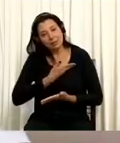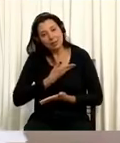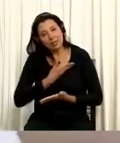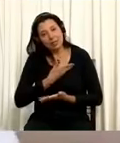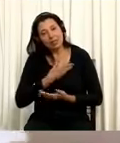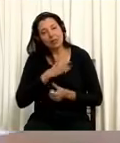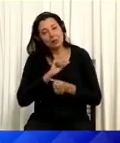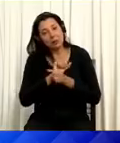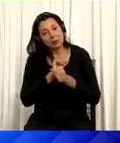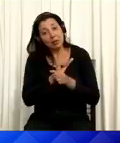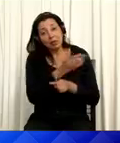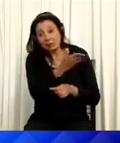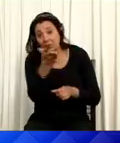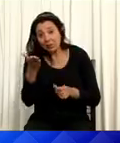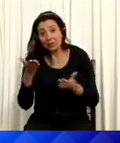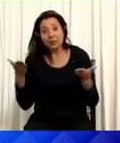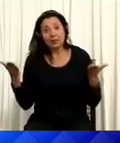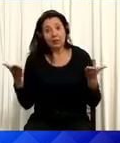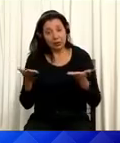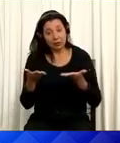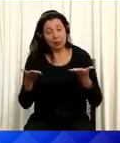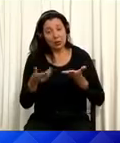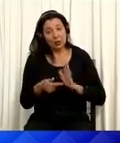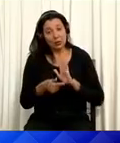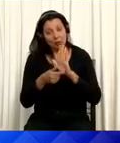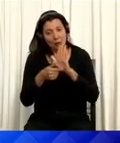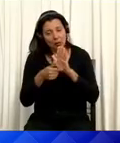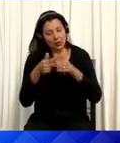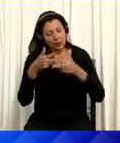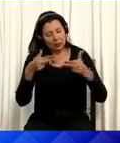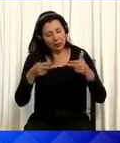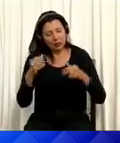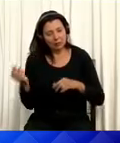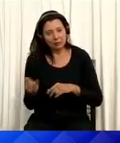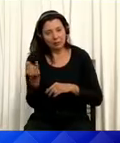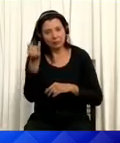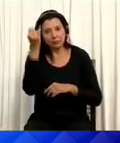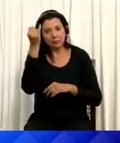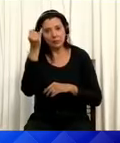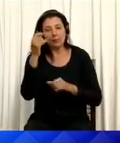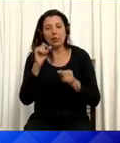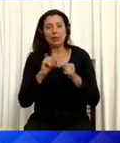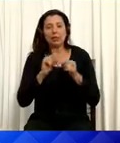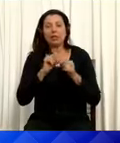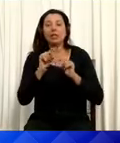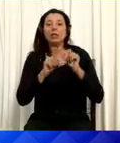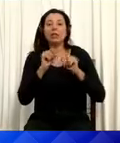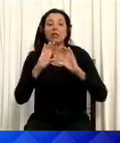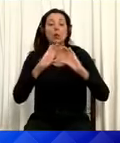espero que vocês hoje possam trazer elementos importantes para fazer com que a